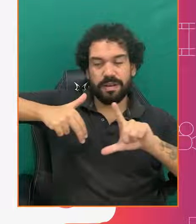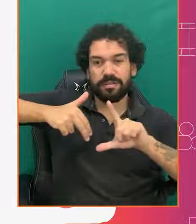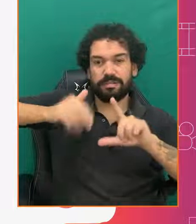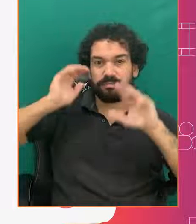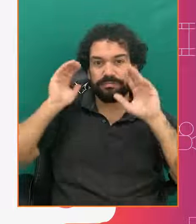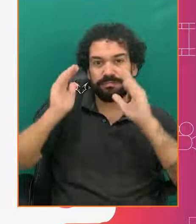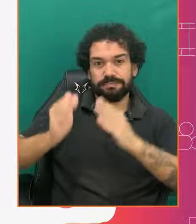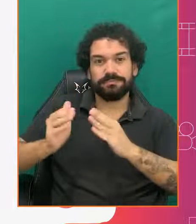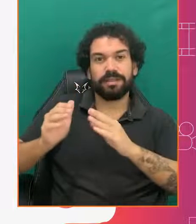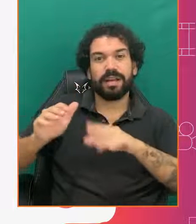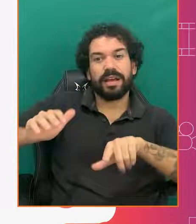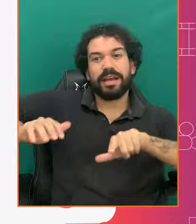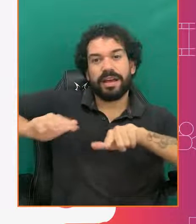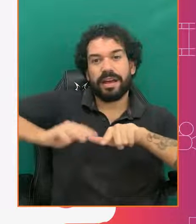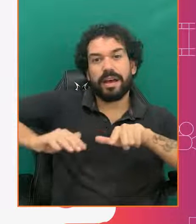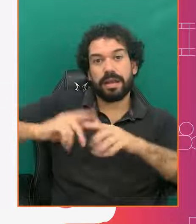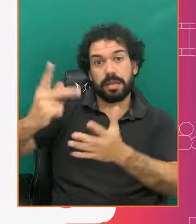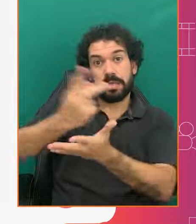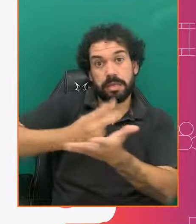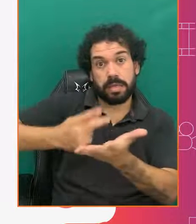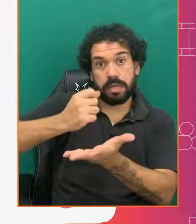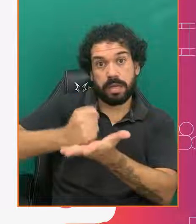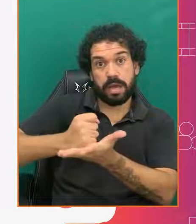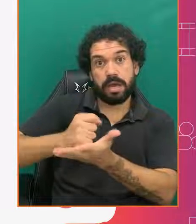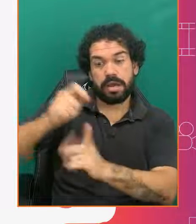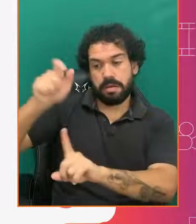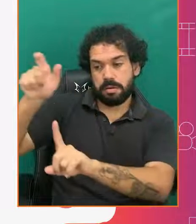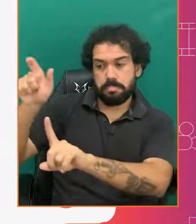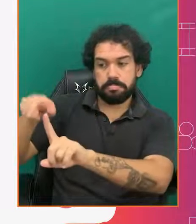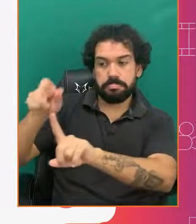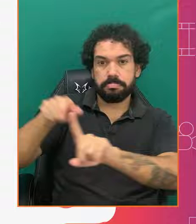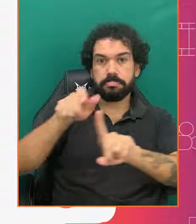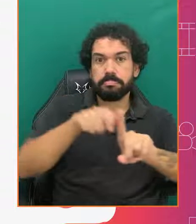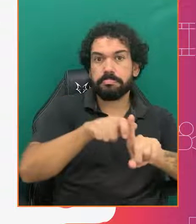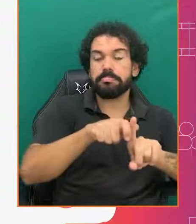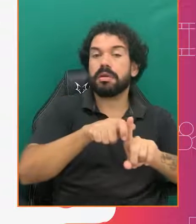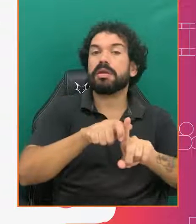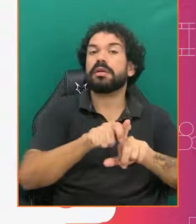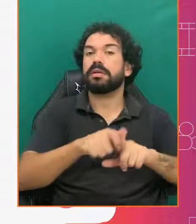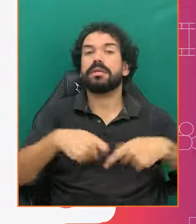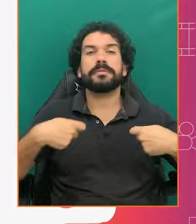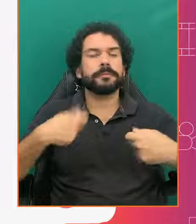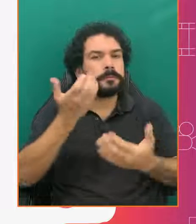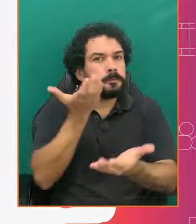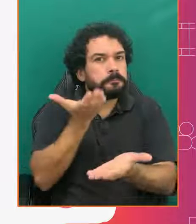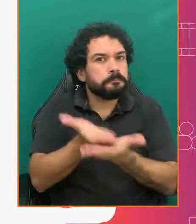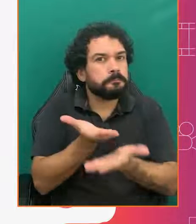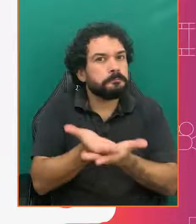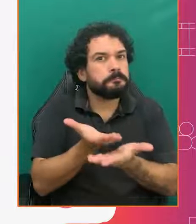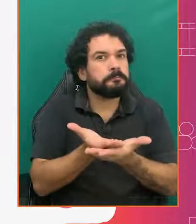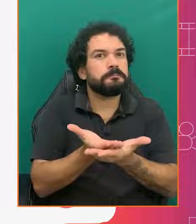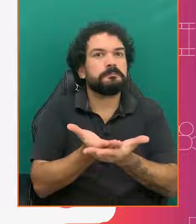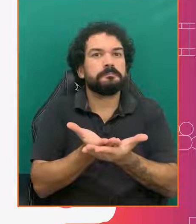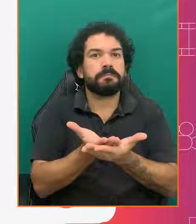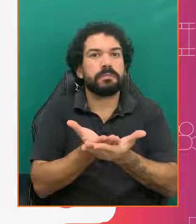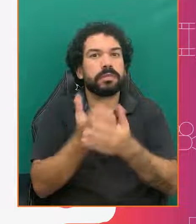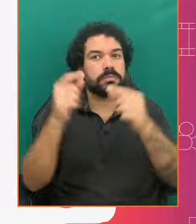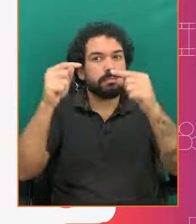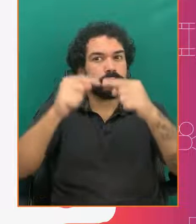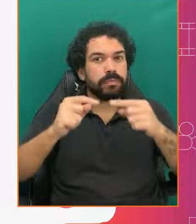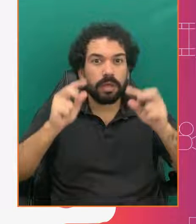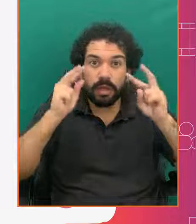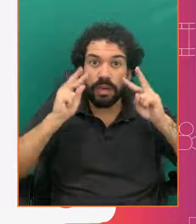é voltado para a área de design de personagem, ele tem que estudar